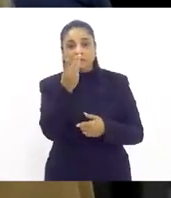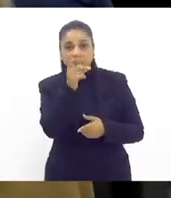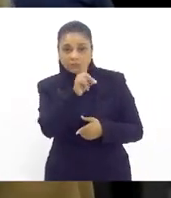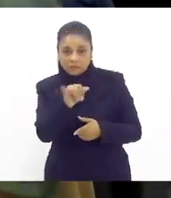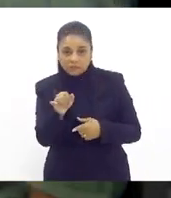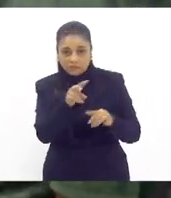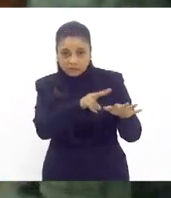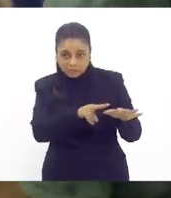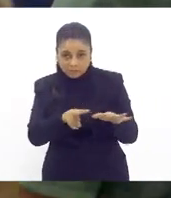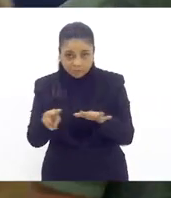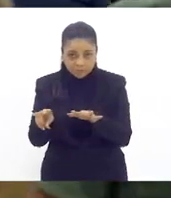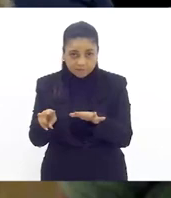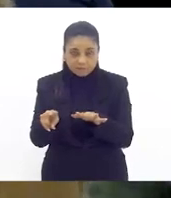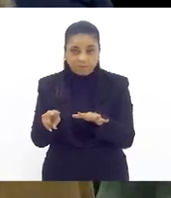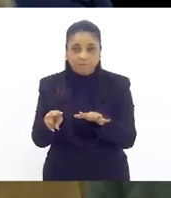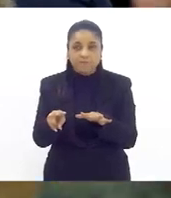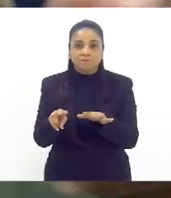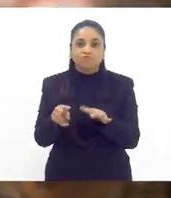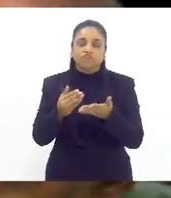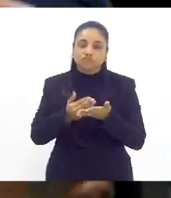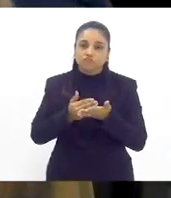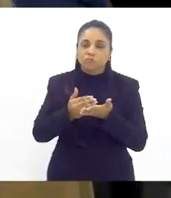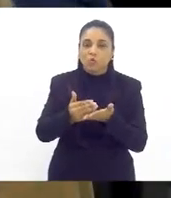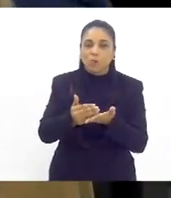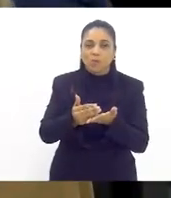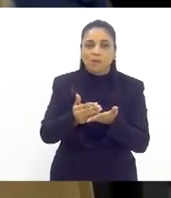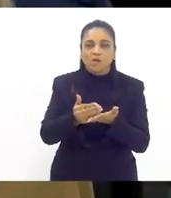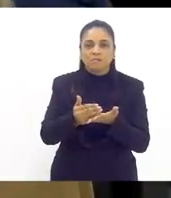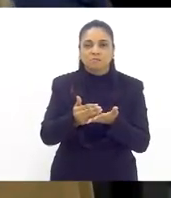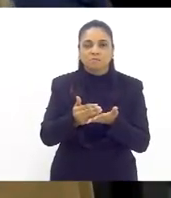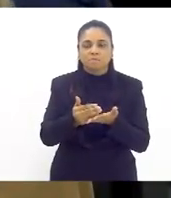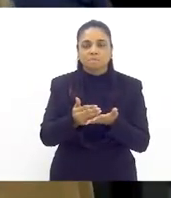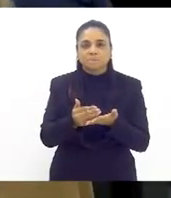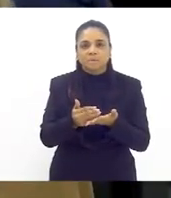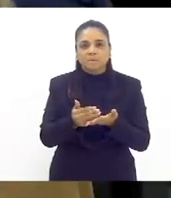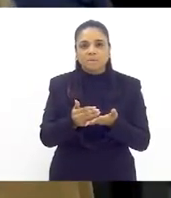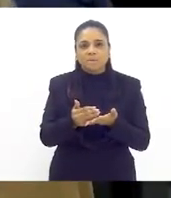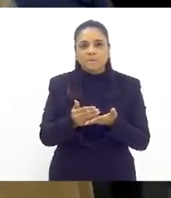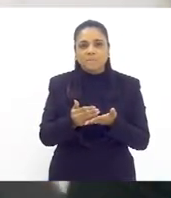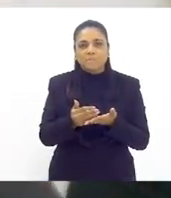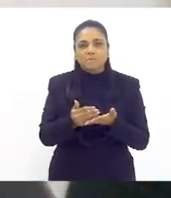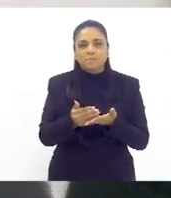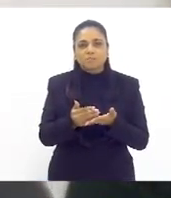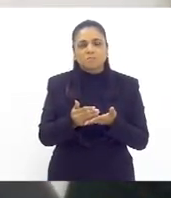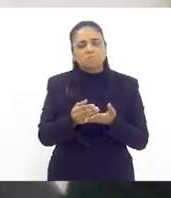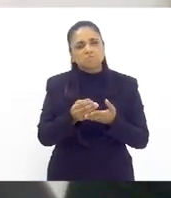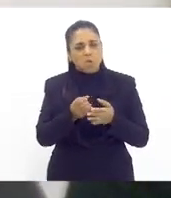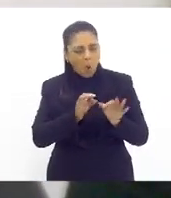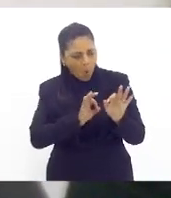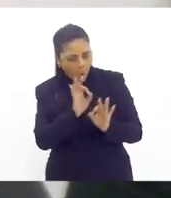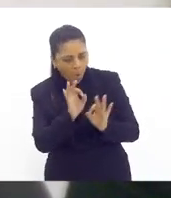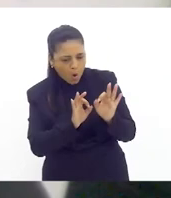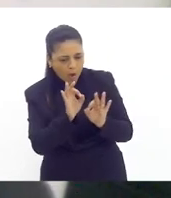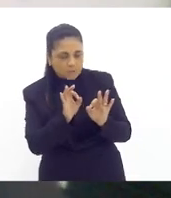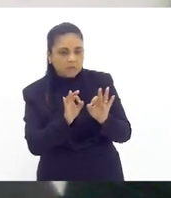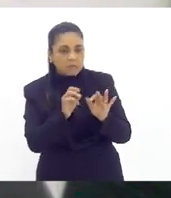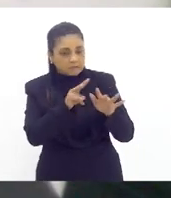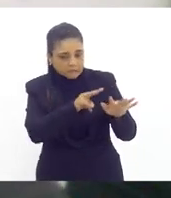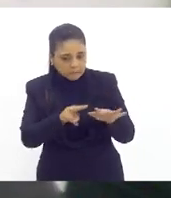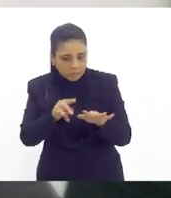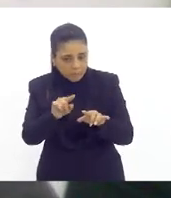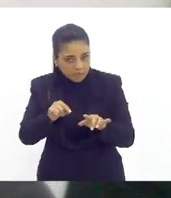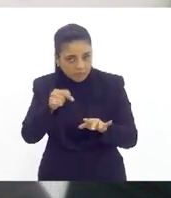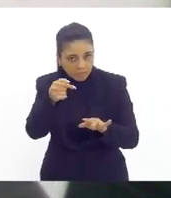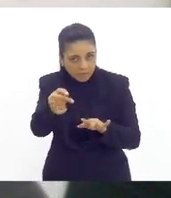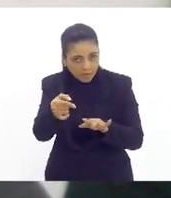da semana e a gente começa de modo bem organizado vai ser a partir da semana que vem mas